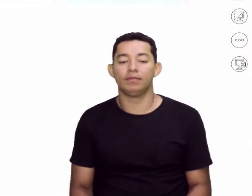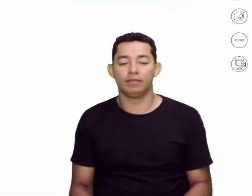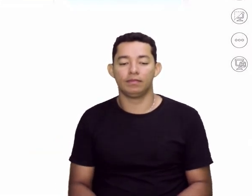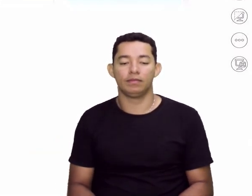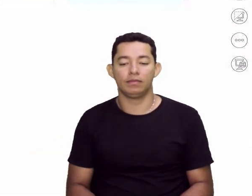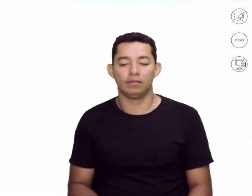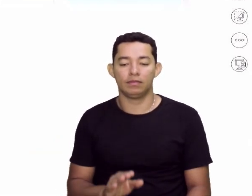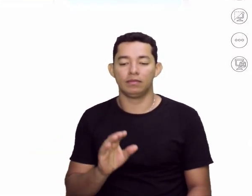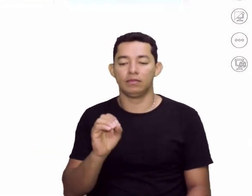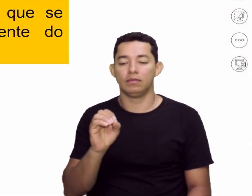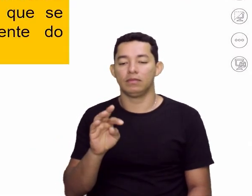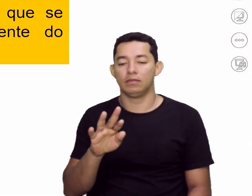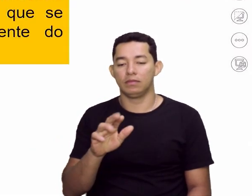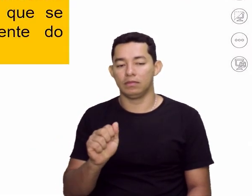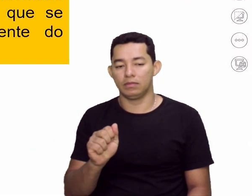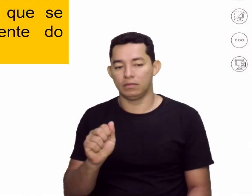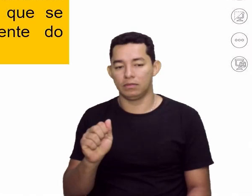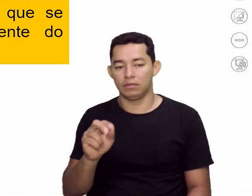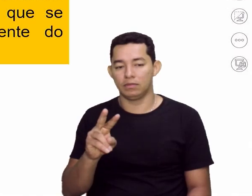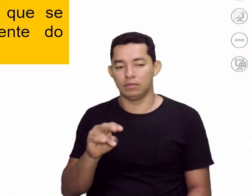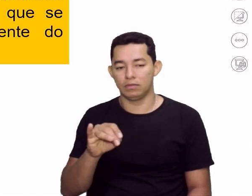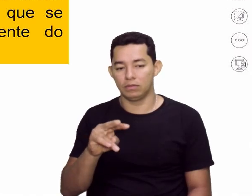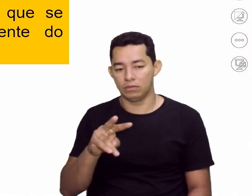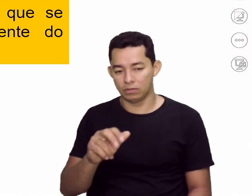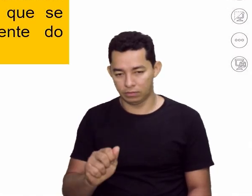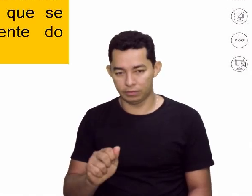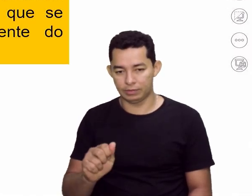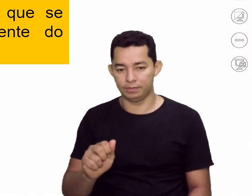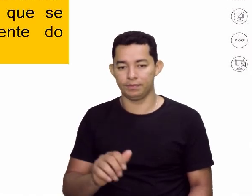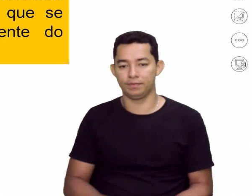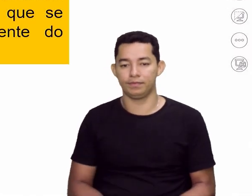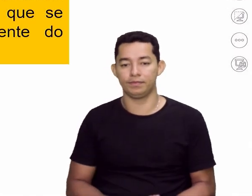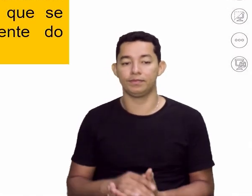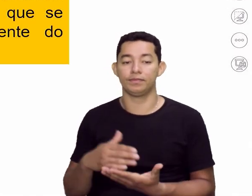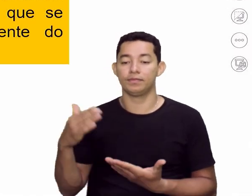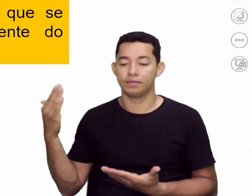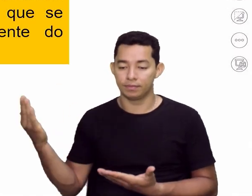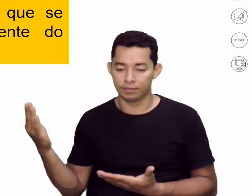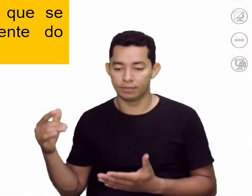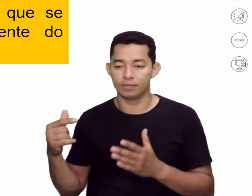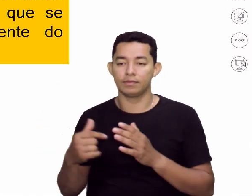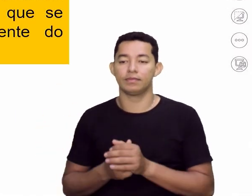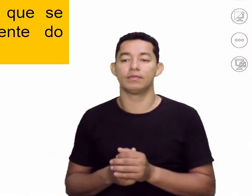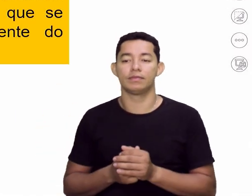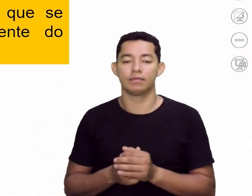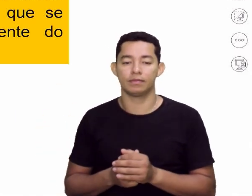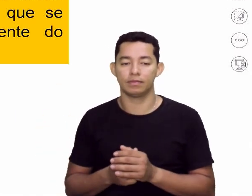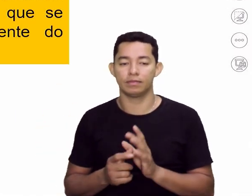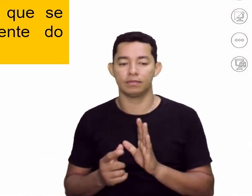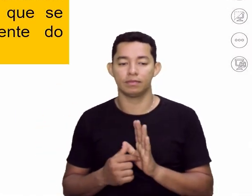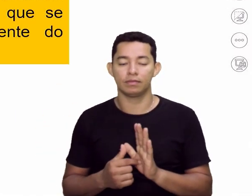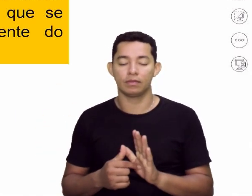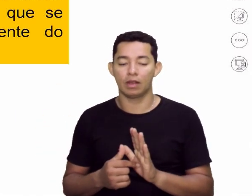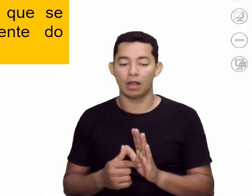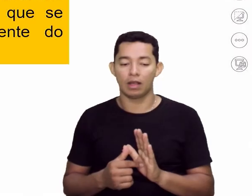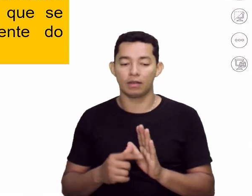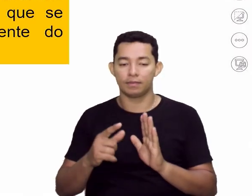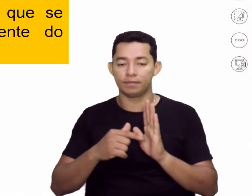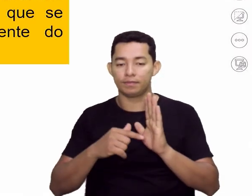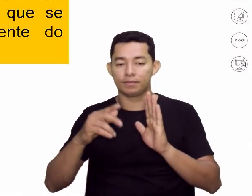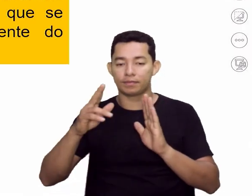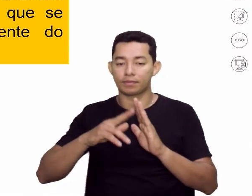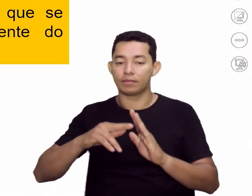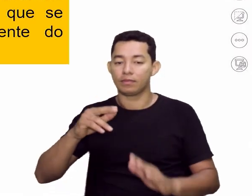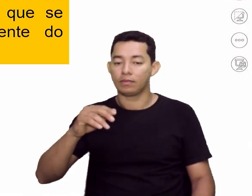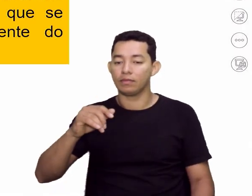Ivan Serpa. Aí, não poderíamos deixar de fora, né? Você tem aqui,